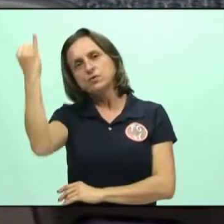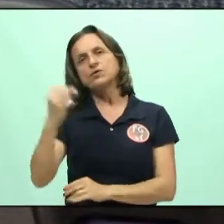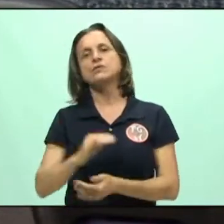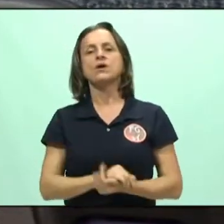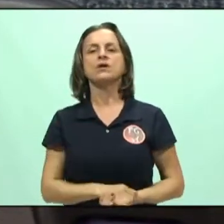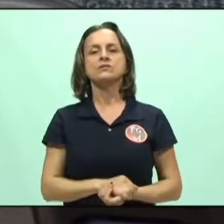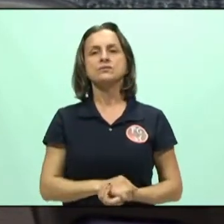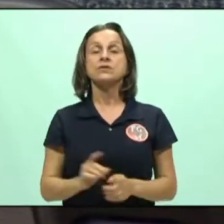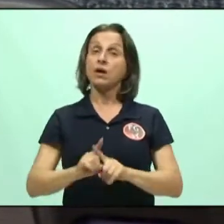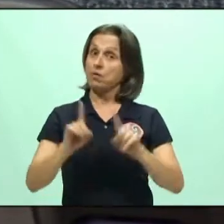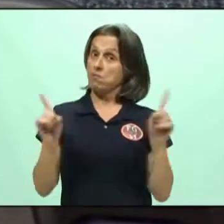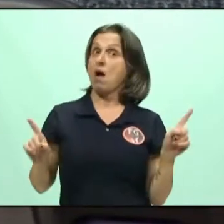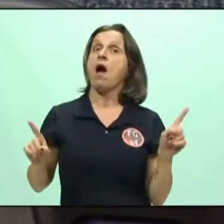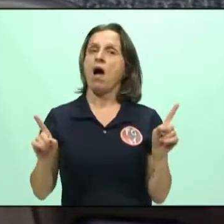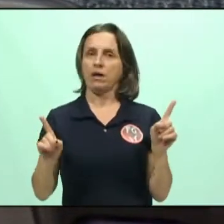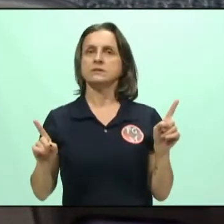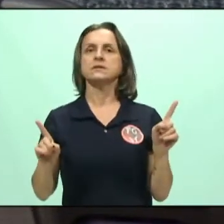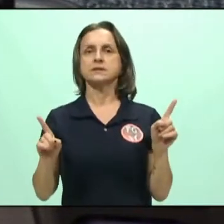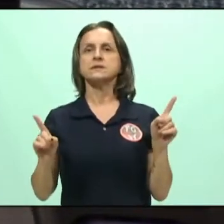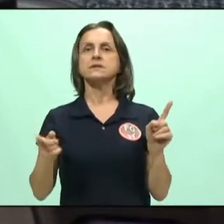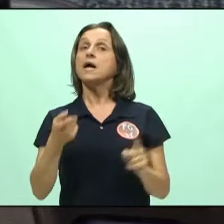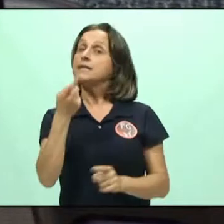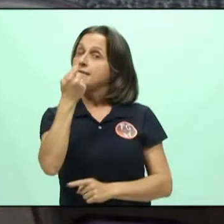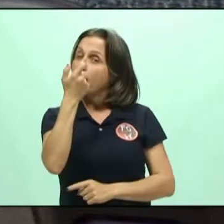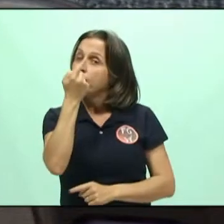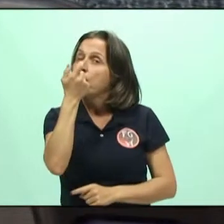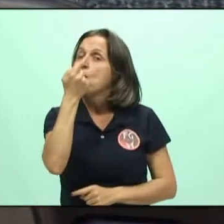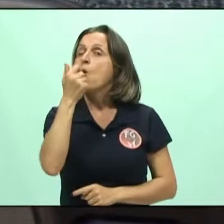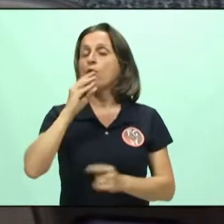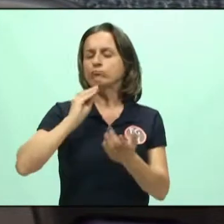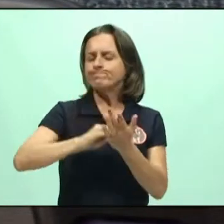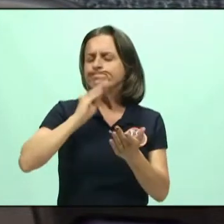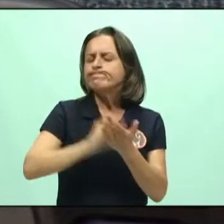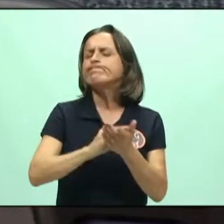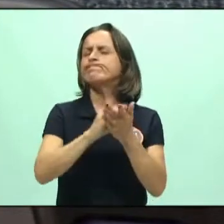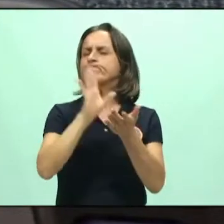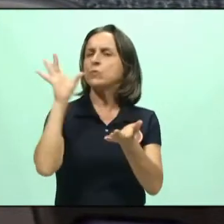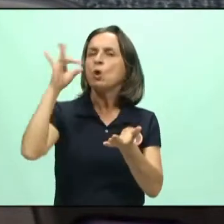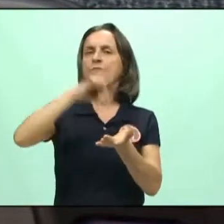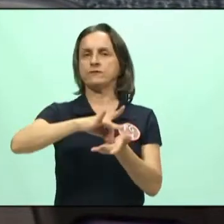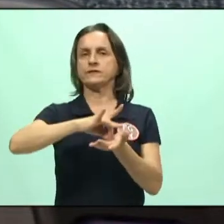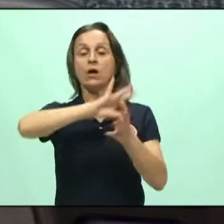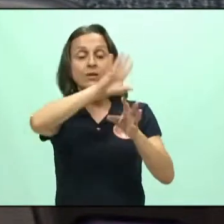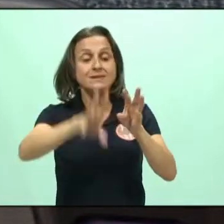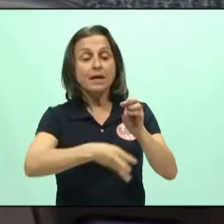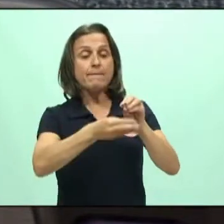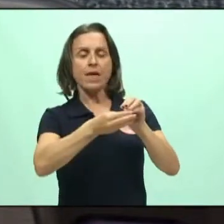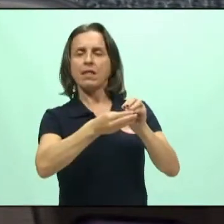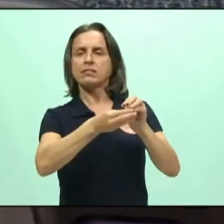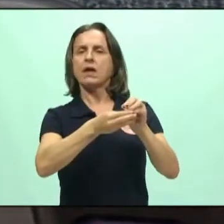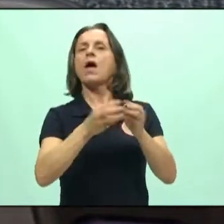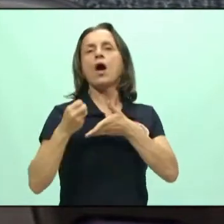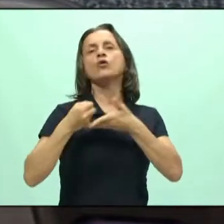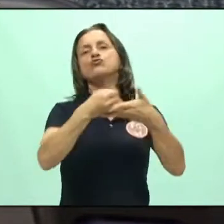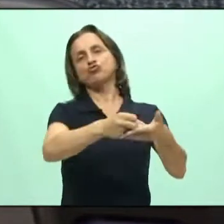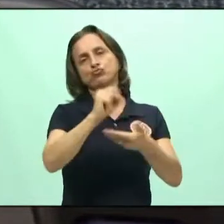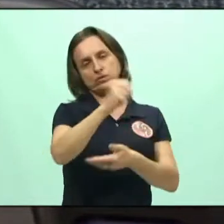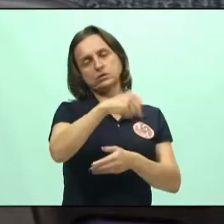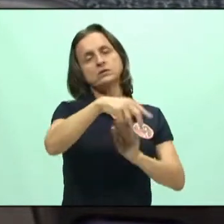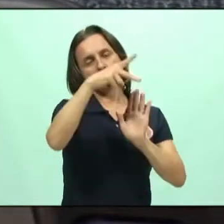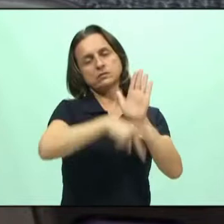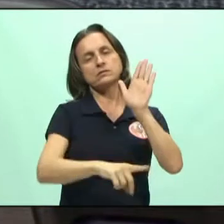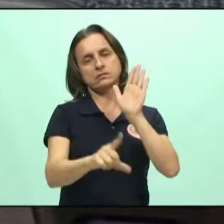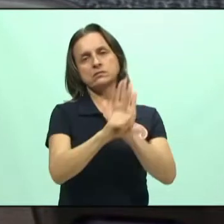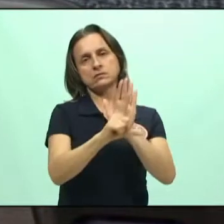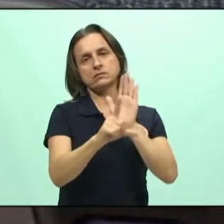mas ele realmente estava um pouco Genérico e essa emenda vem complementar assim o projeto de